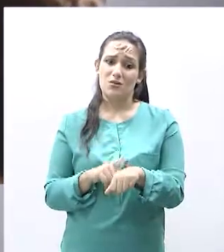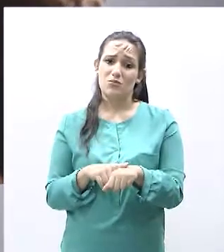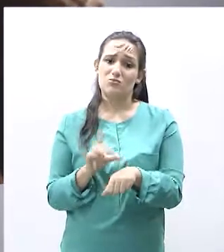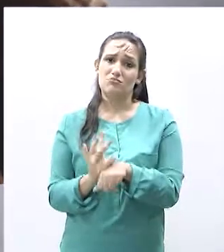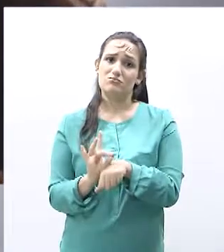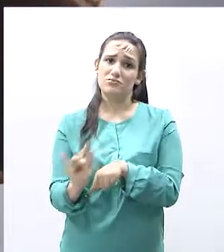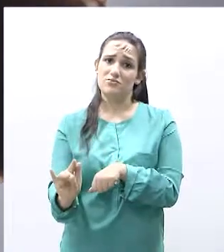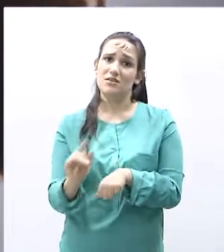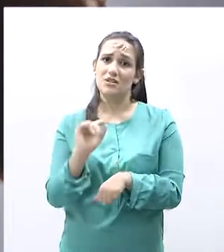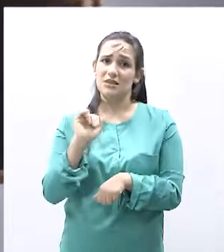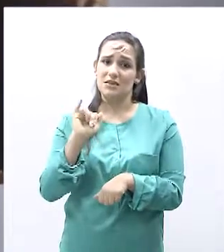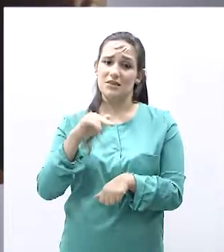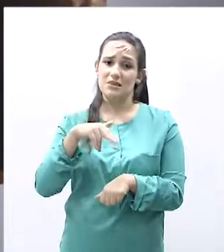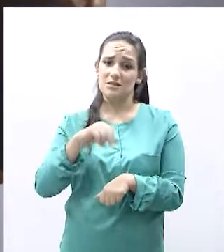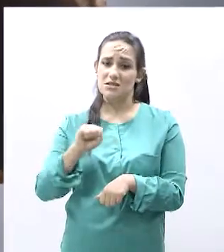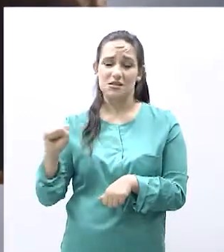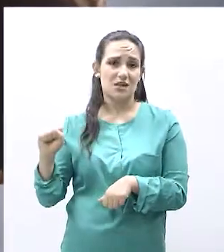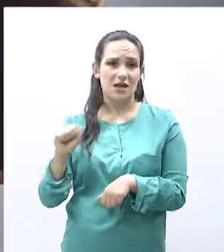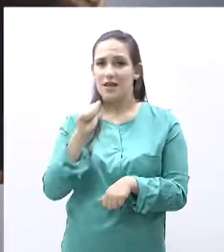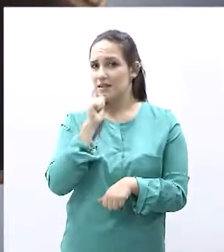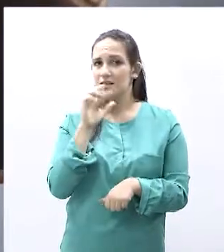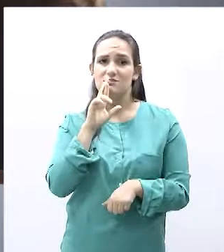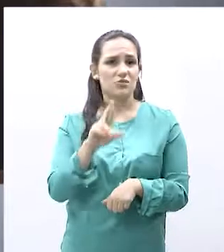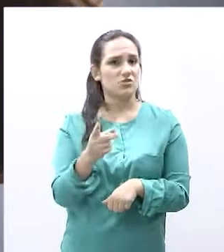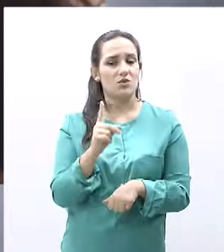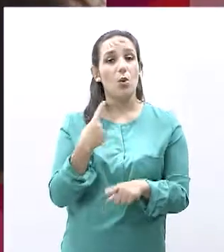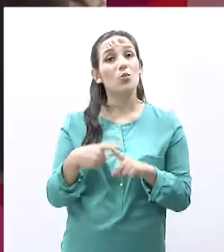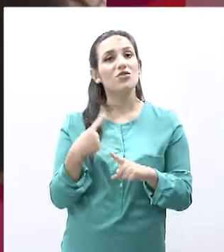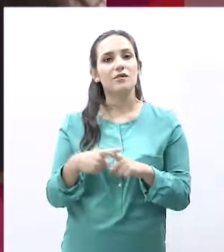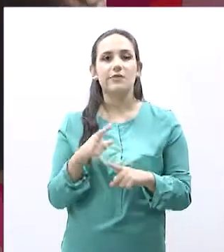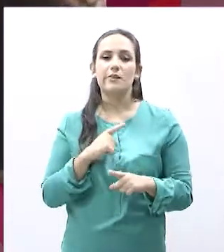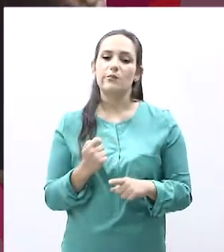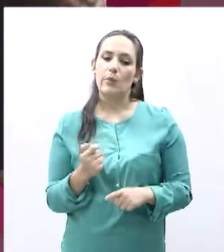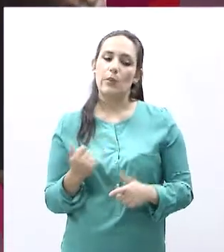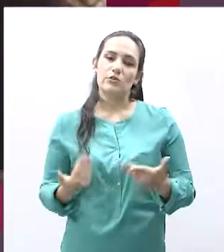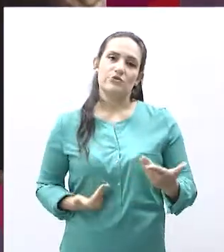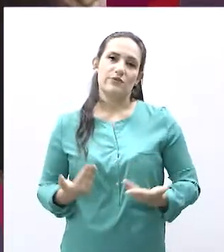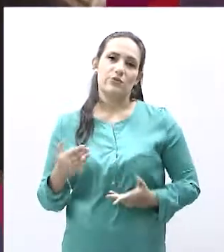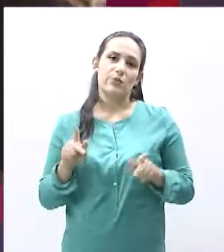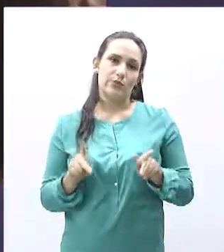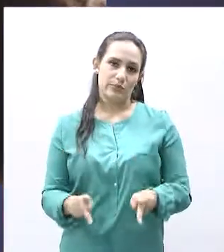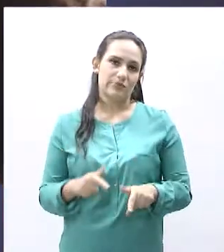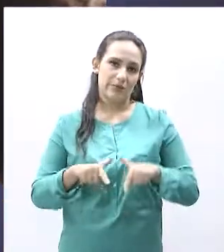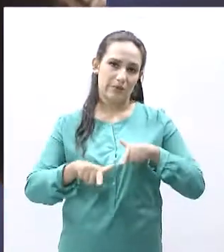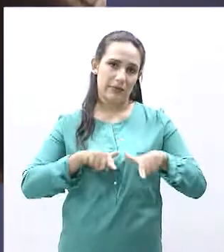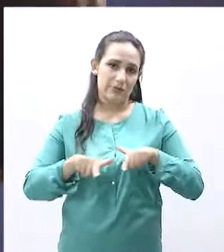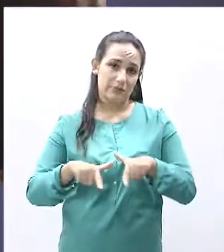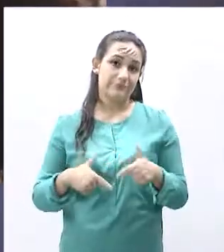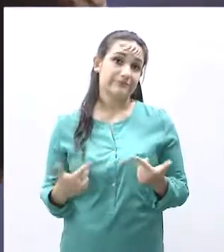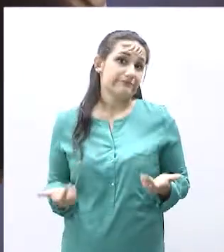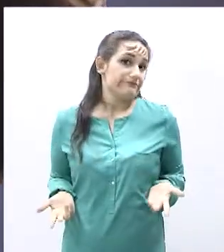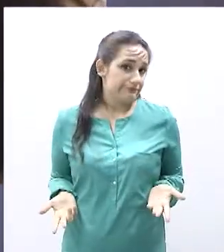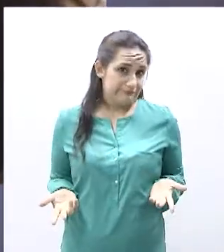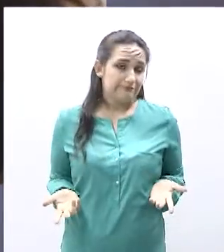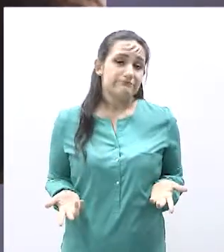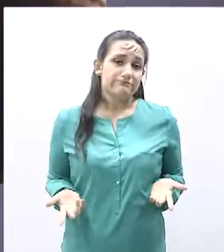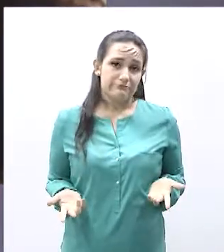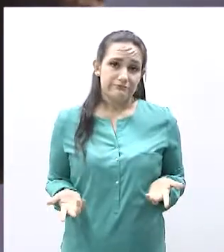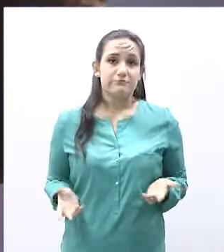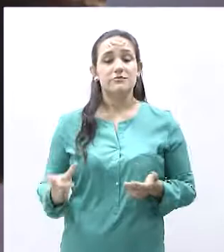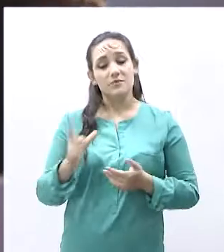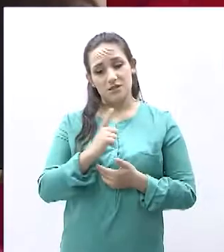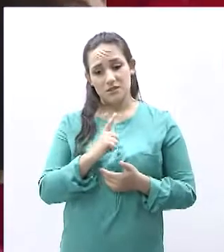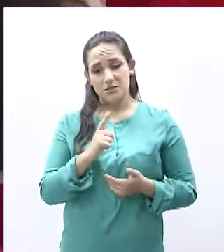INSS responder. Por quê? Porque nós temos um número reduzido de servidores públicos lá no INSS. Também servidores